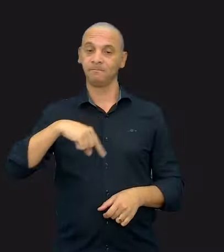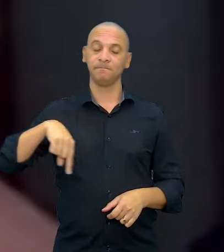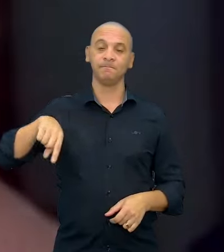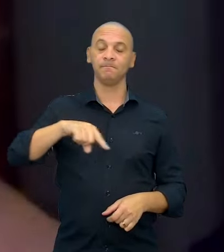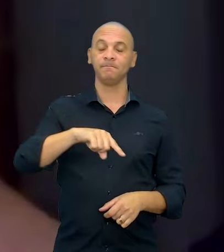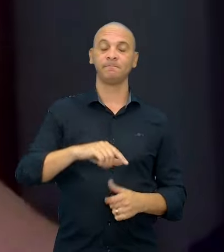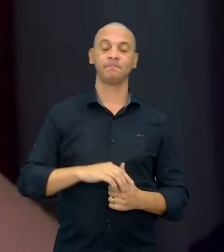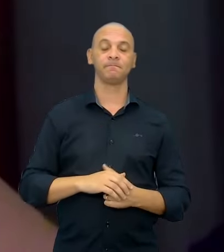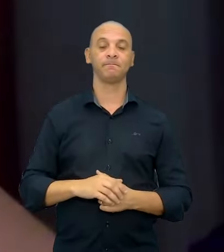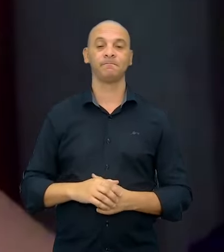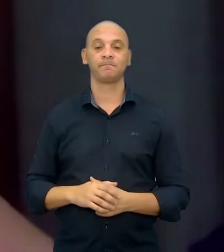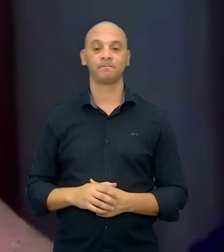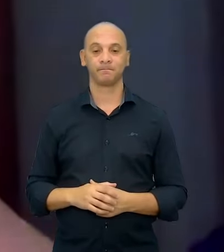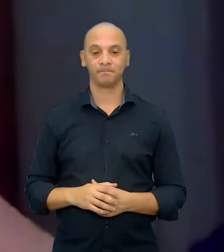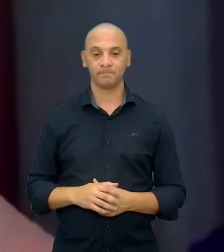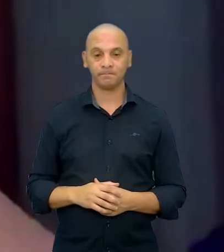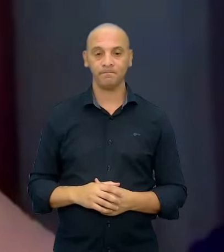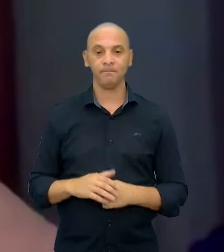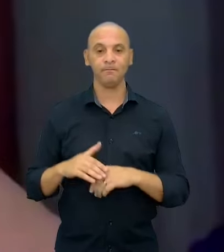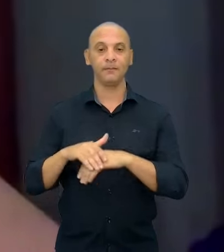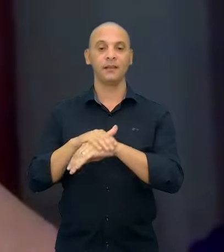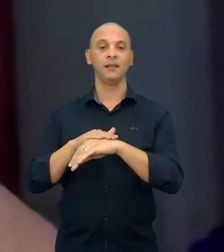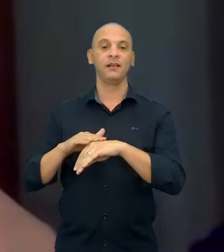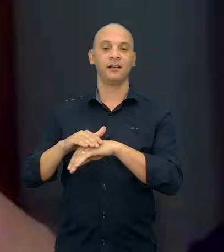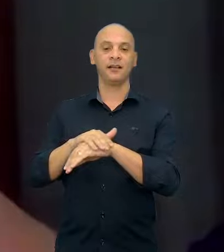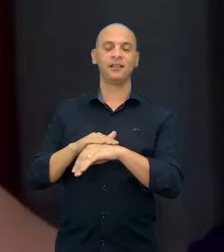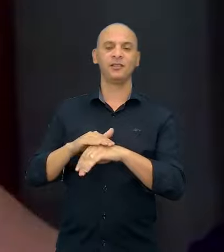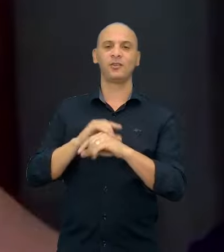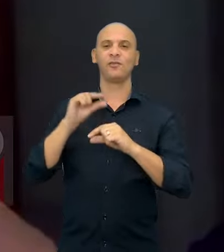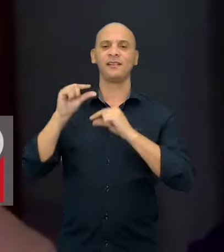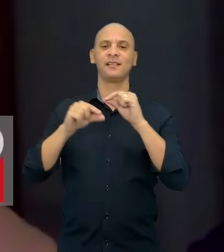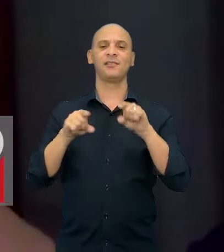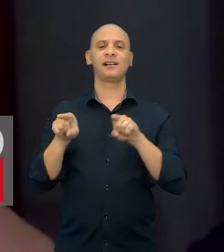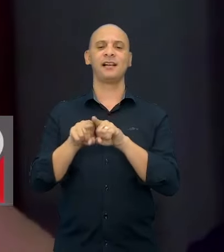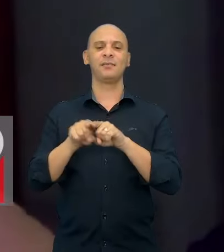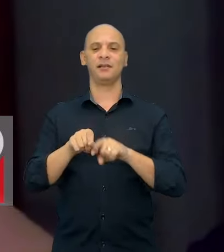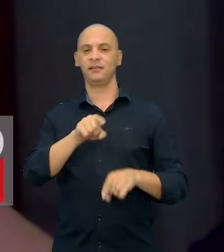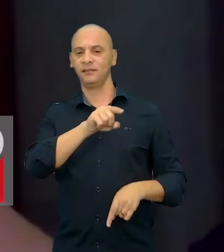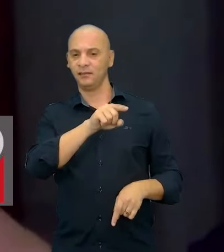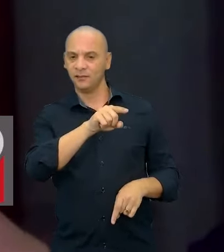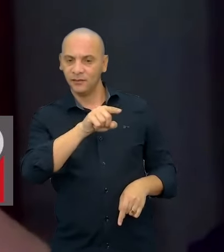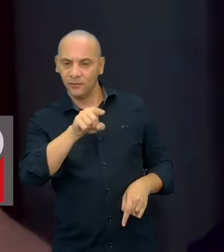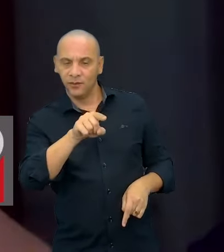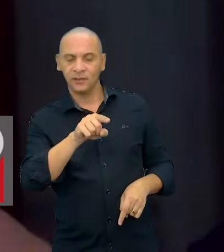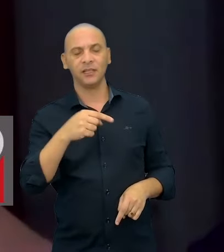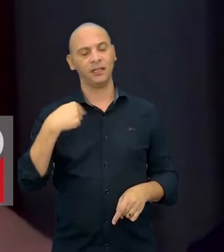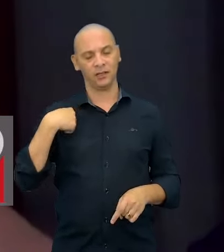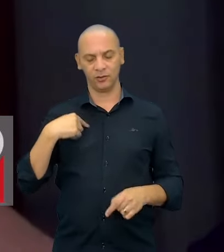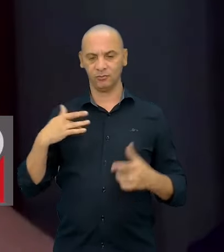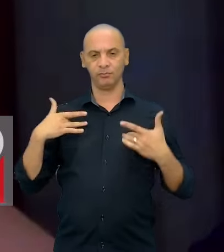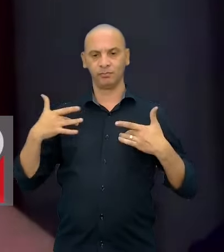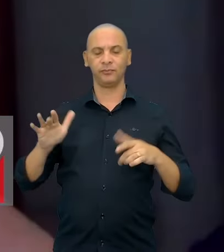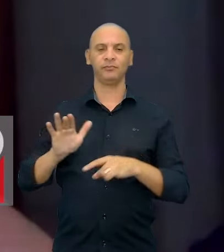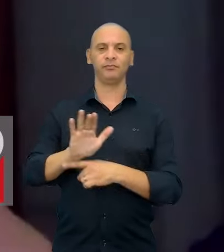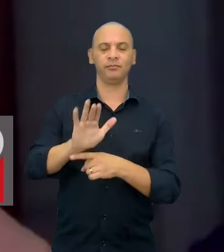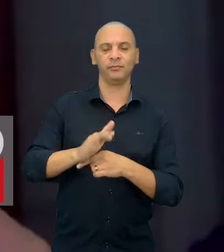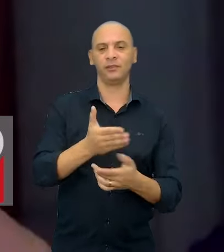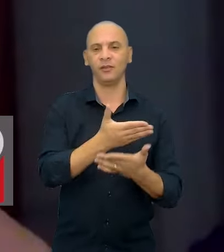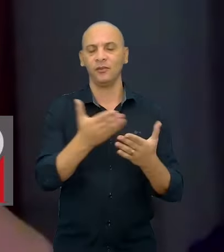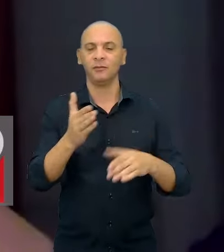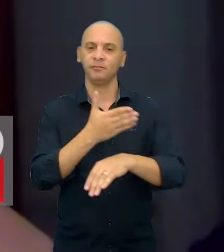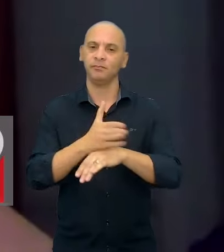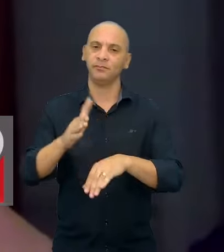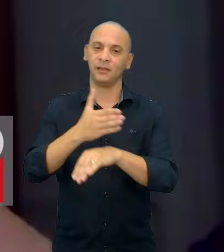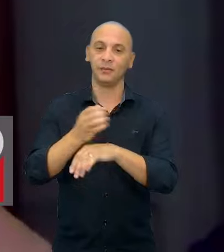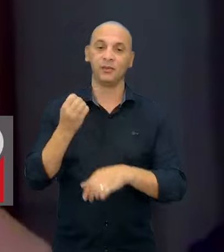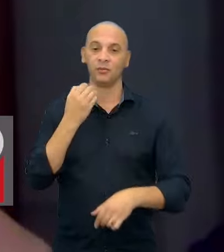gente estar conversando aqui um pouquinho. Esperamos, né, ter contribuído para com a formação de